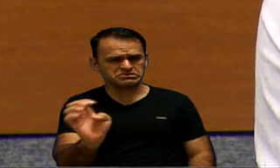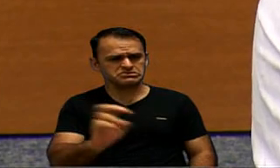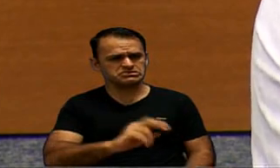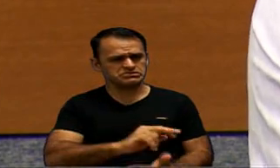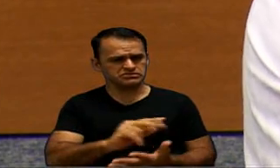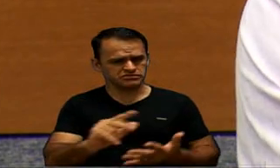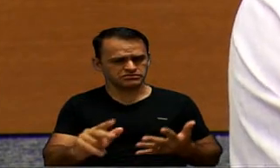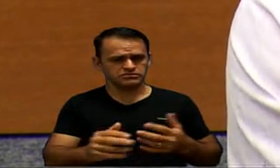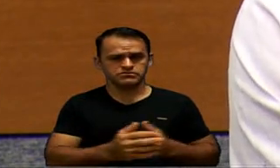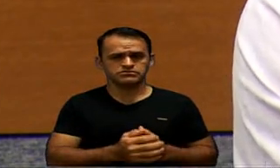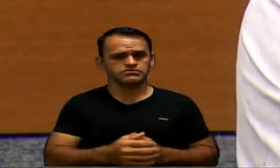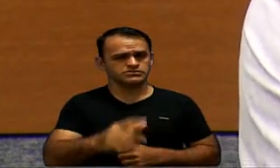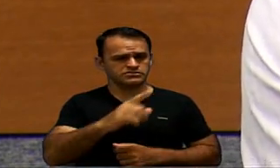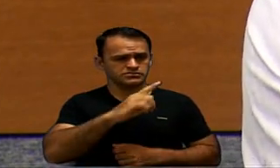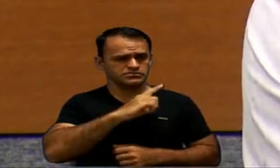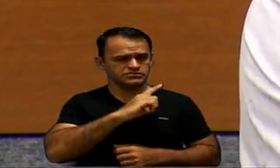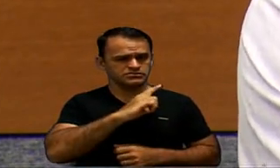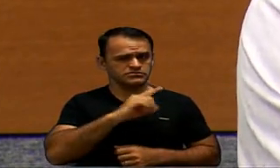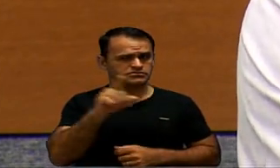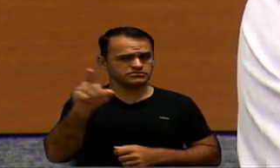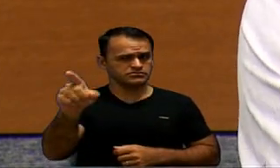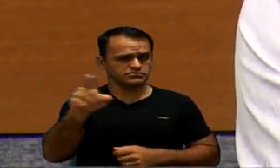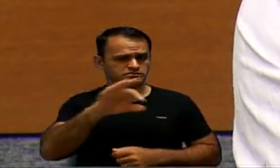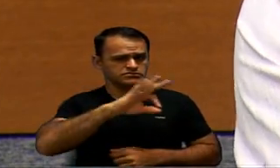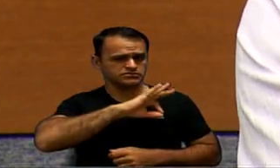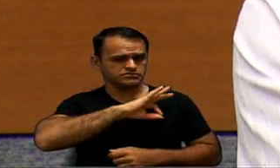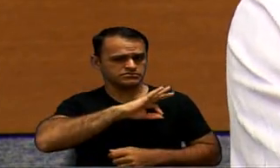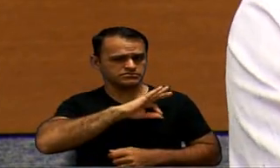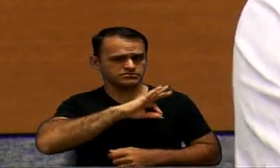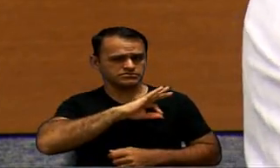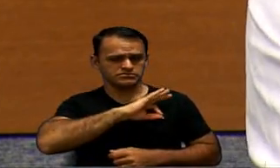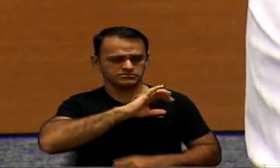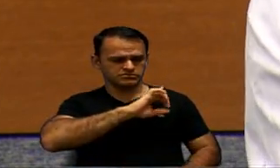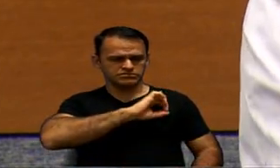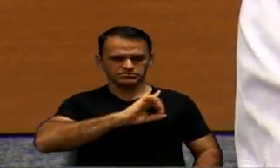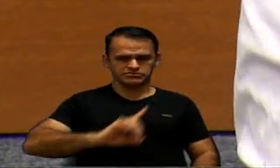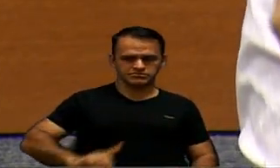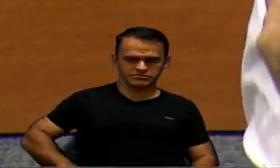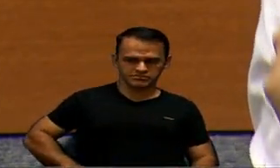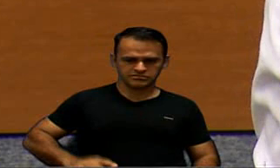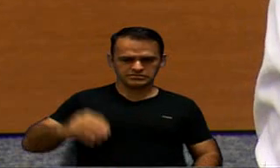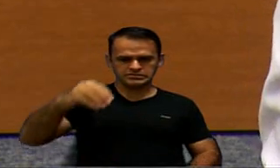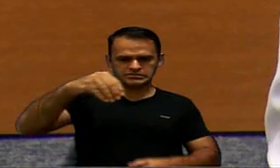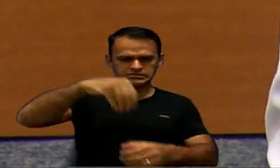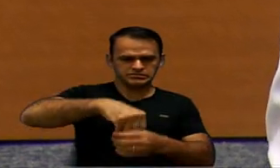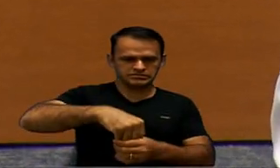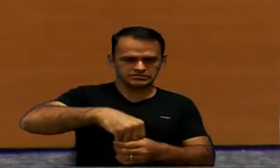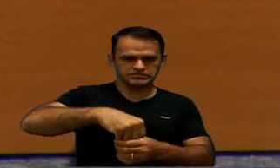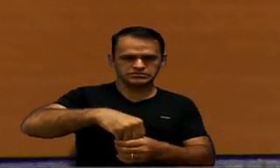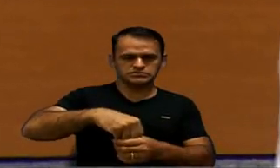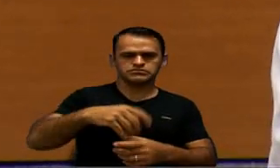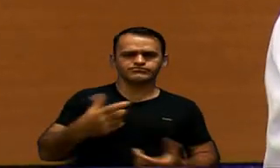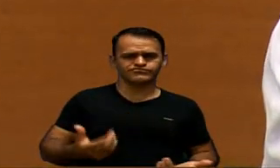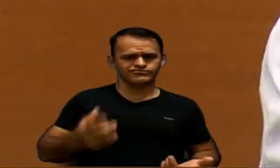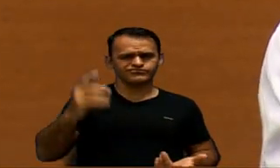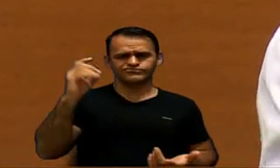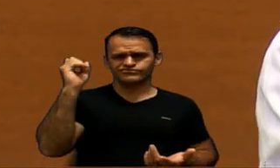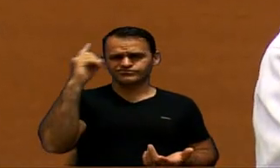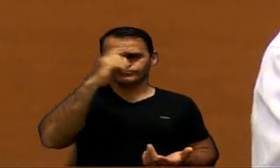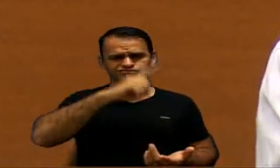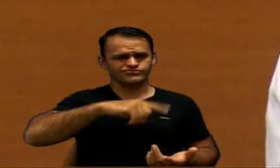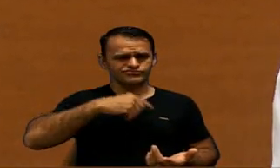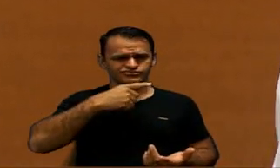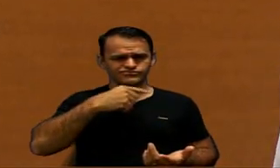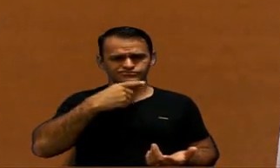num recorte dentro da delegacia, quando essa vítima tem um acesso, ainda dificilmente